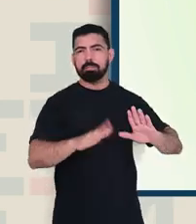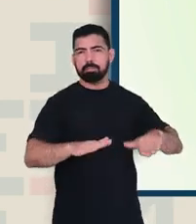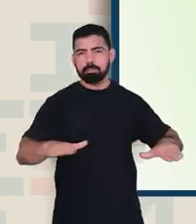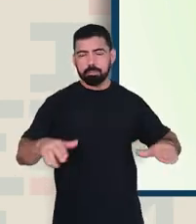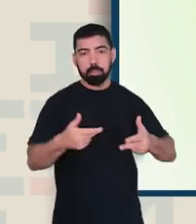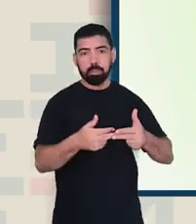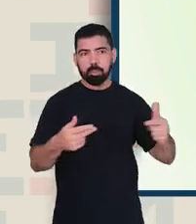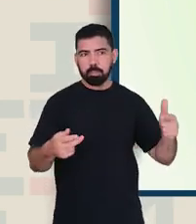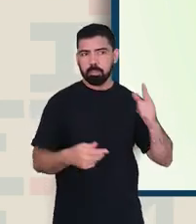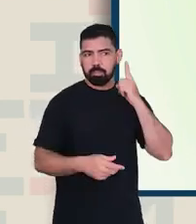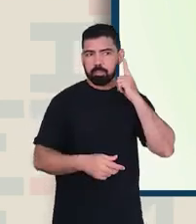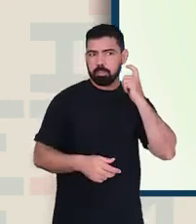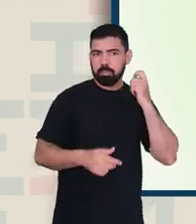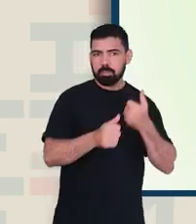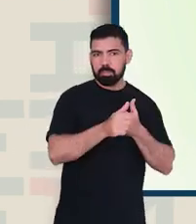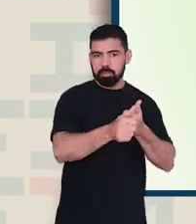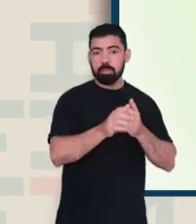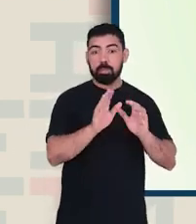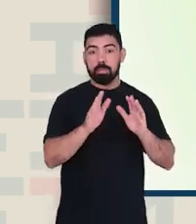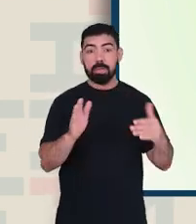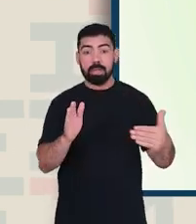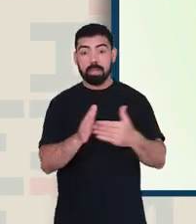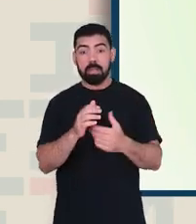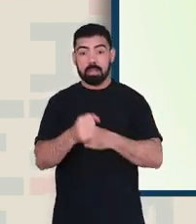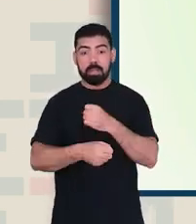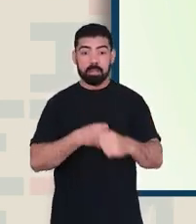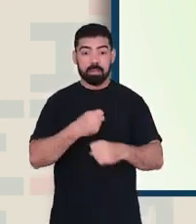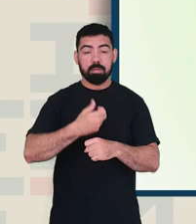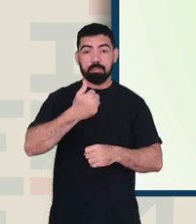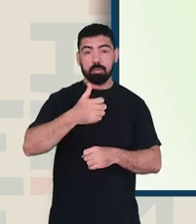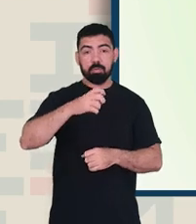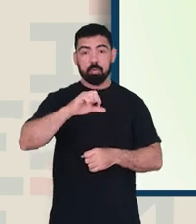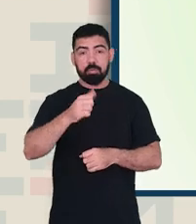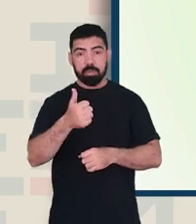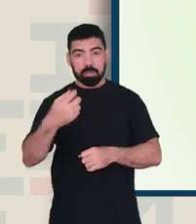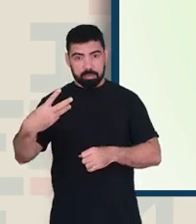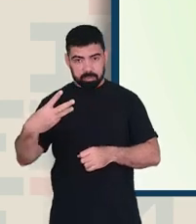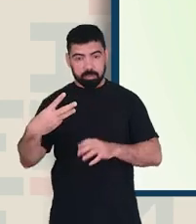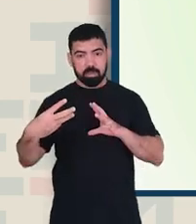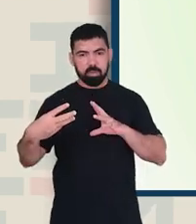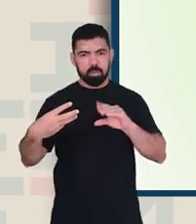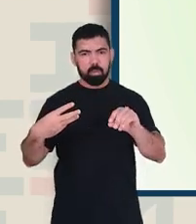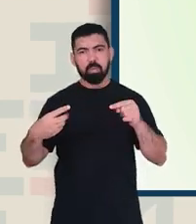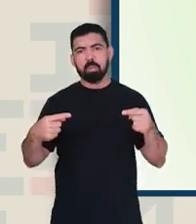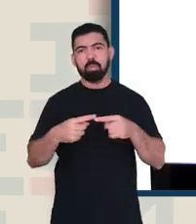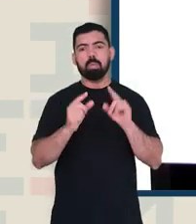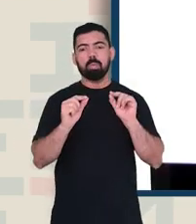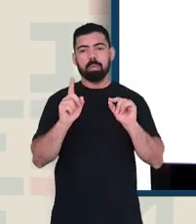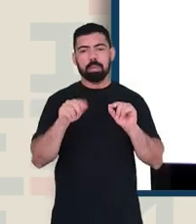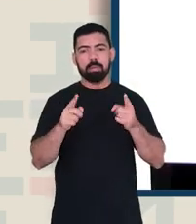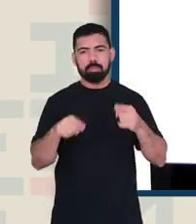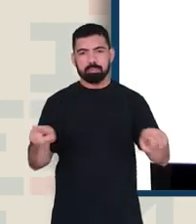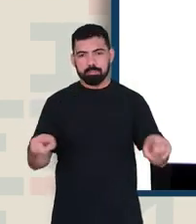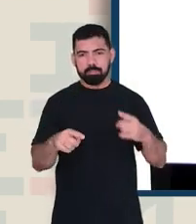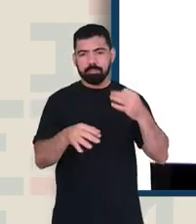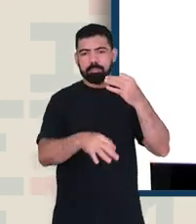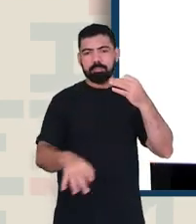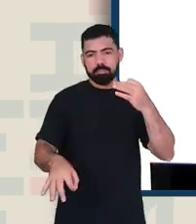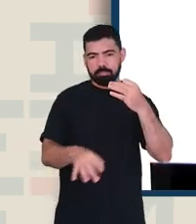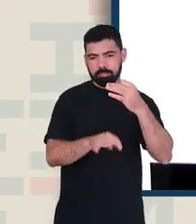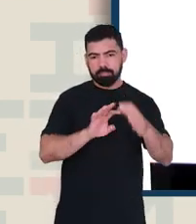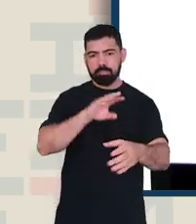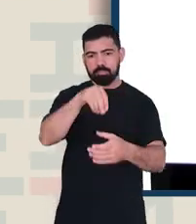esse momento, até o começo de 1900, tudo estava pensado enquanto instrumentos de orquestra.